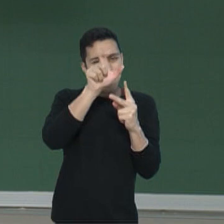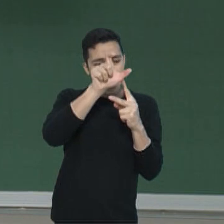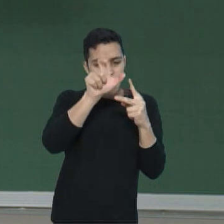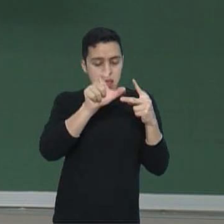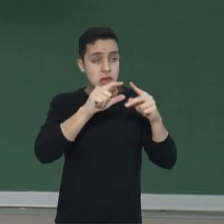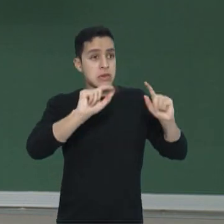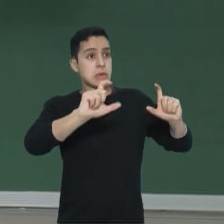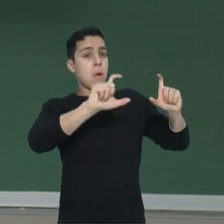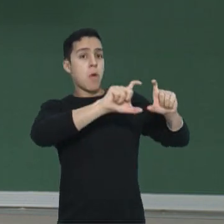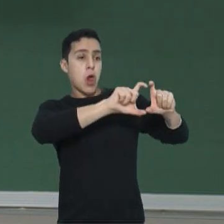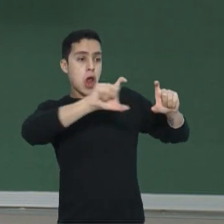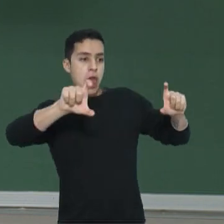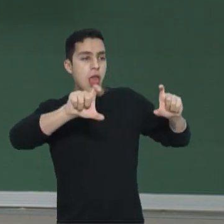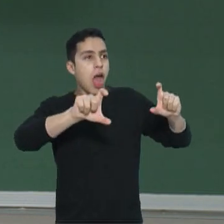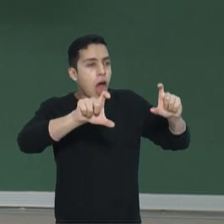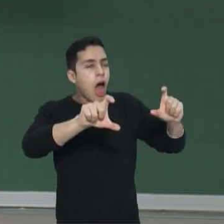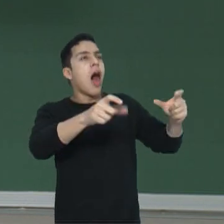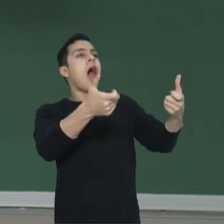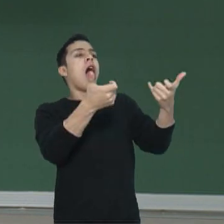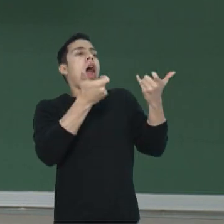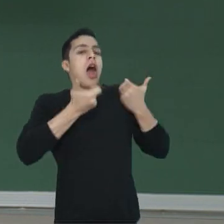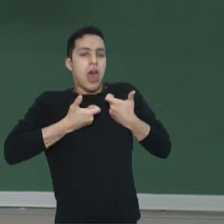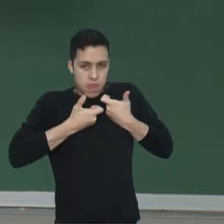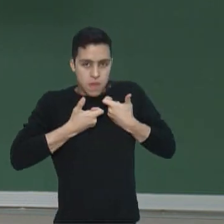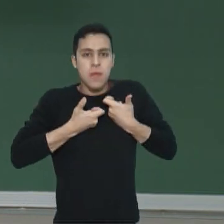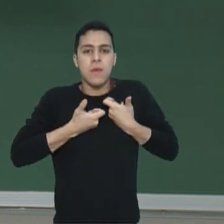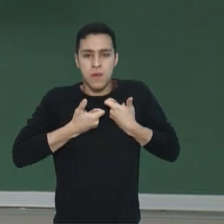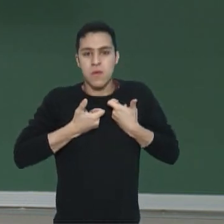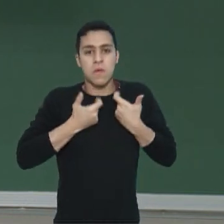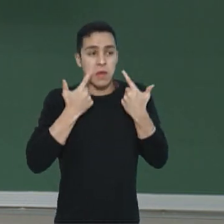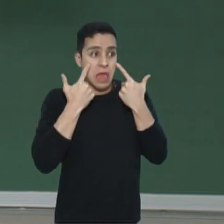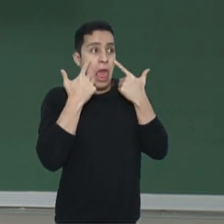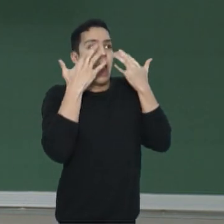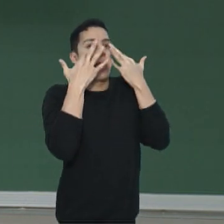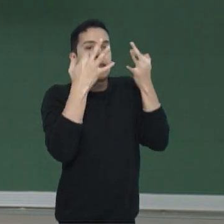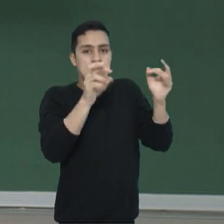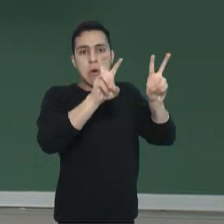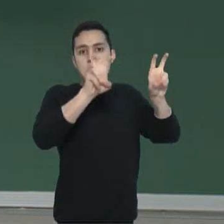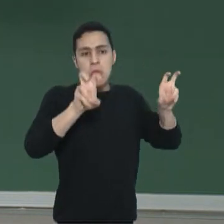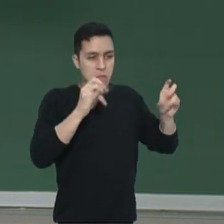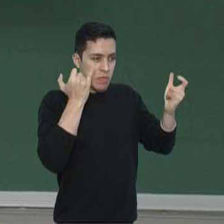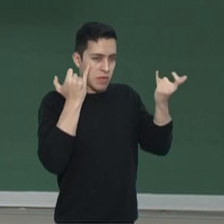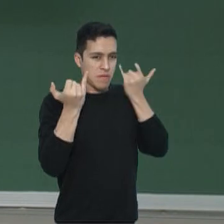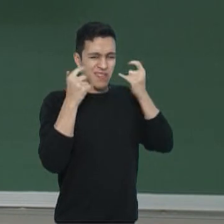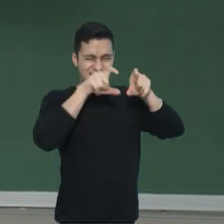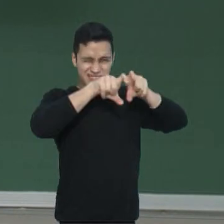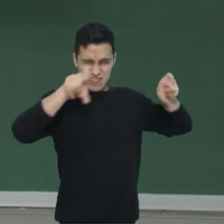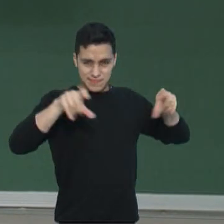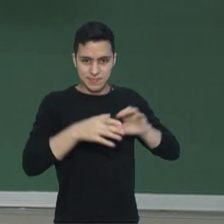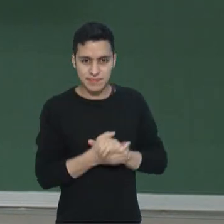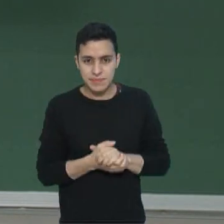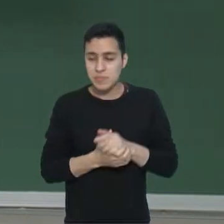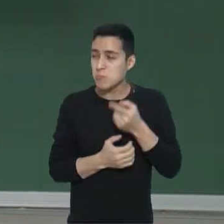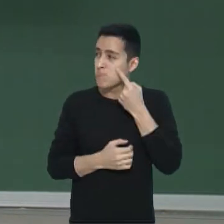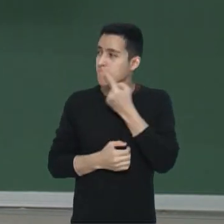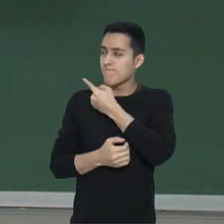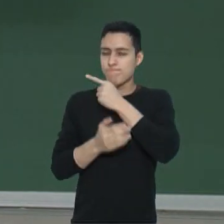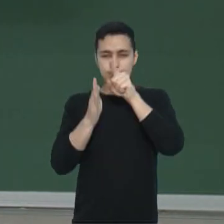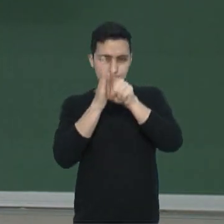para transmitir a mensagem, para enfatizar a mensagem, certo? Fazemos um quiz agora